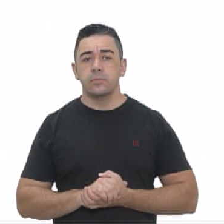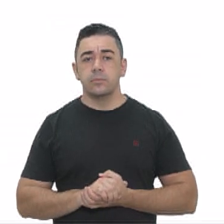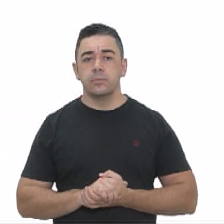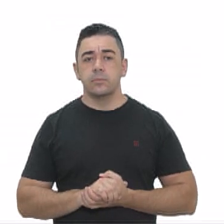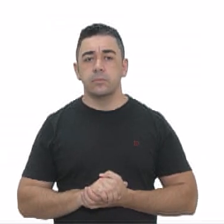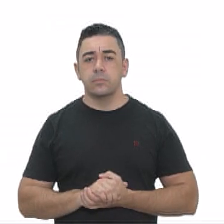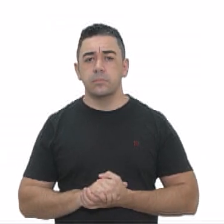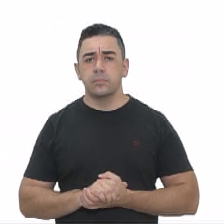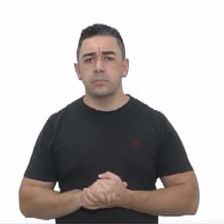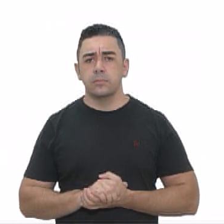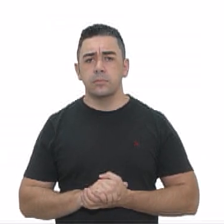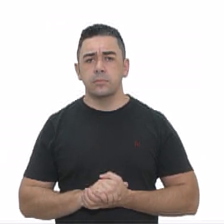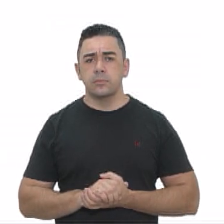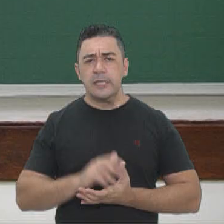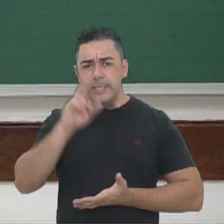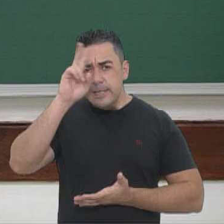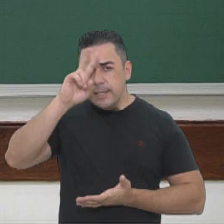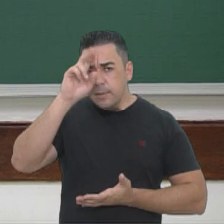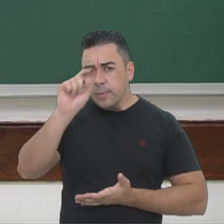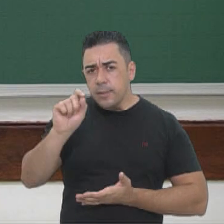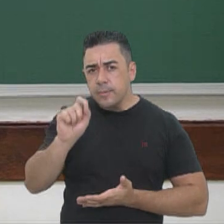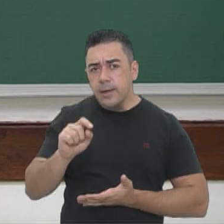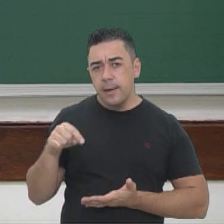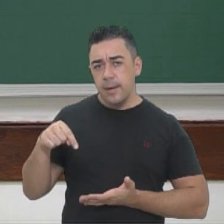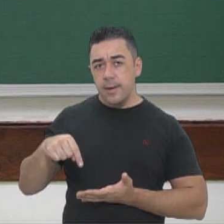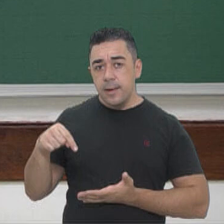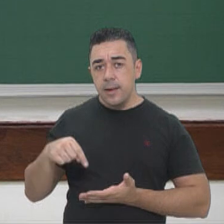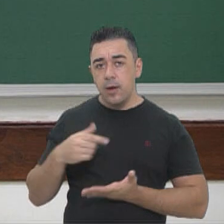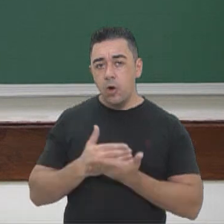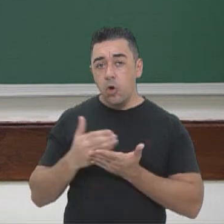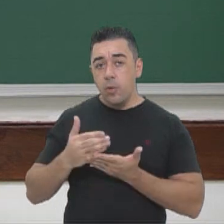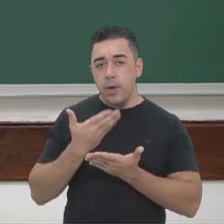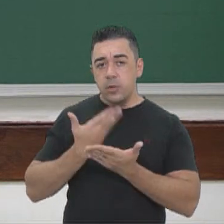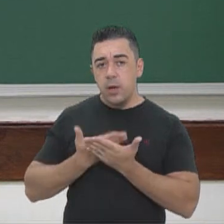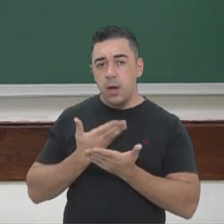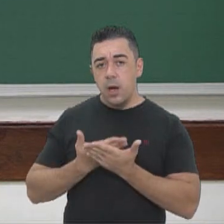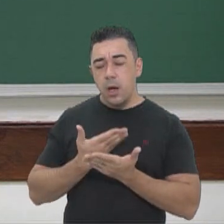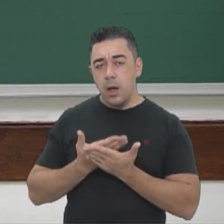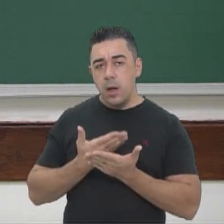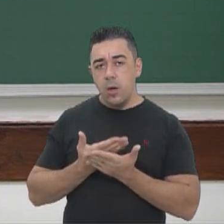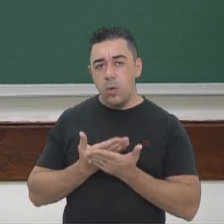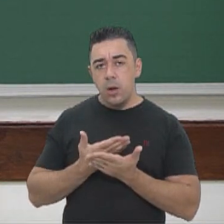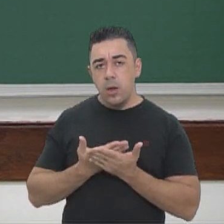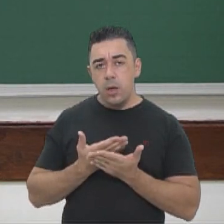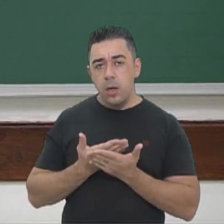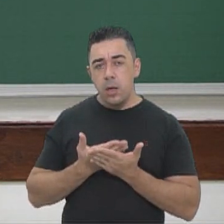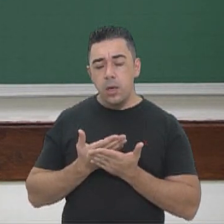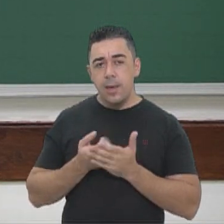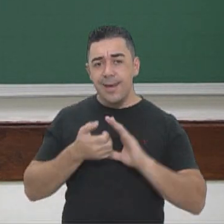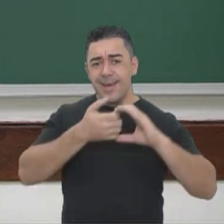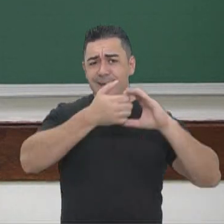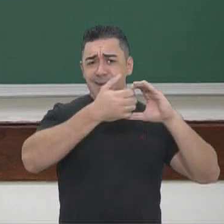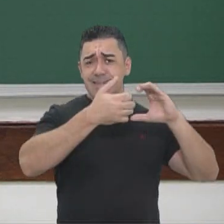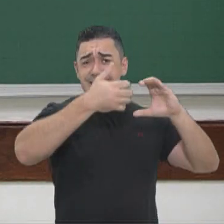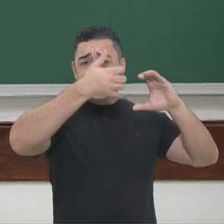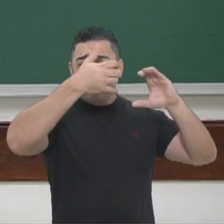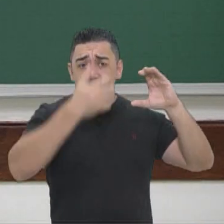é... Vamos recordar aqui do começo da nossa aula. Uma